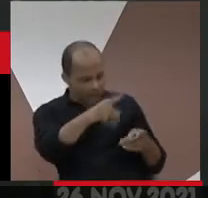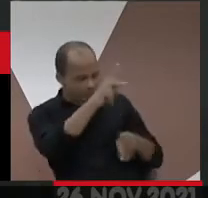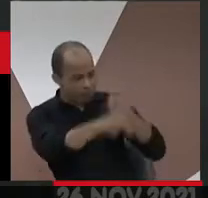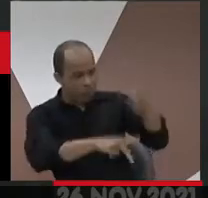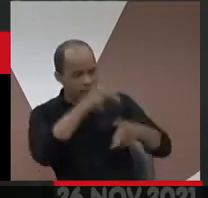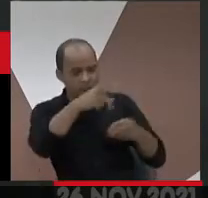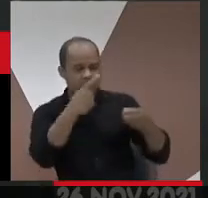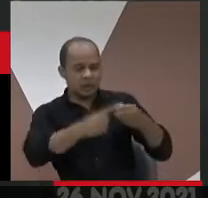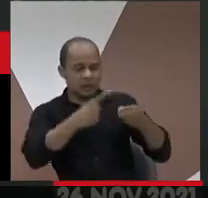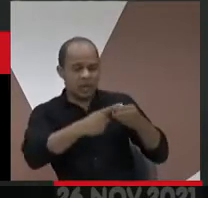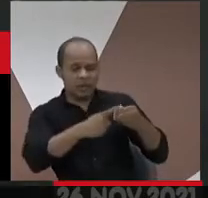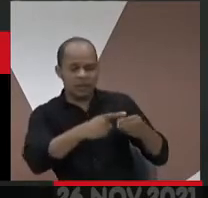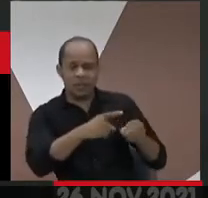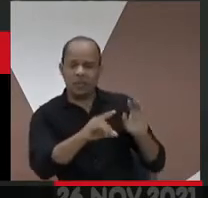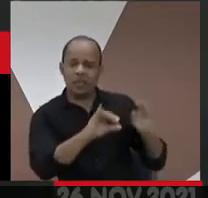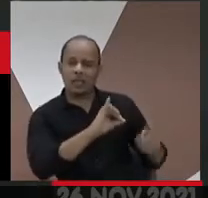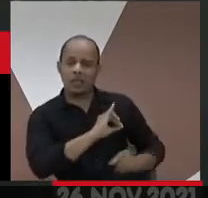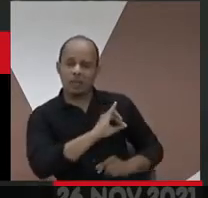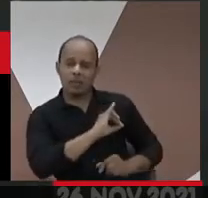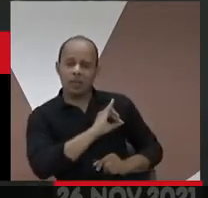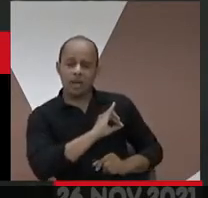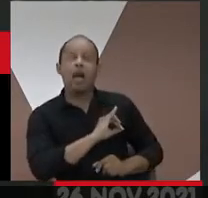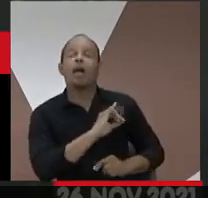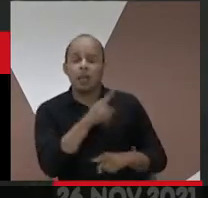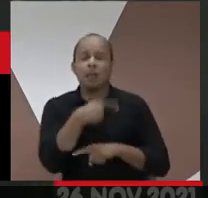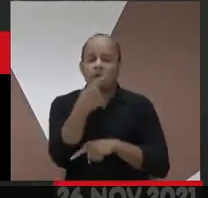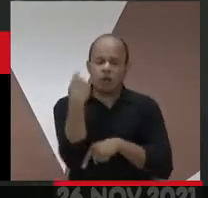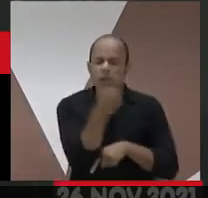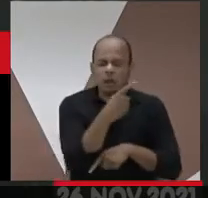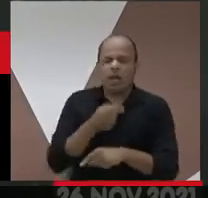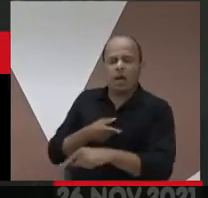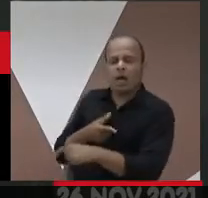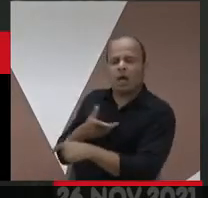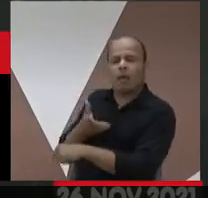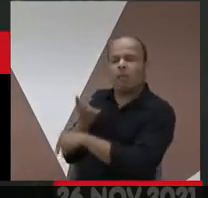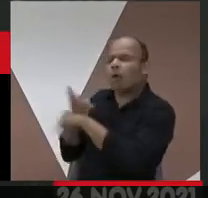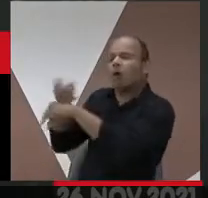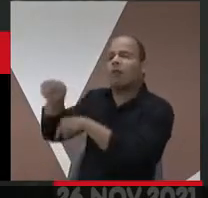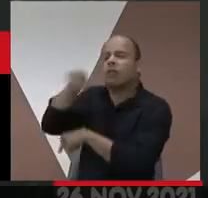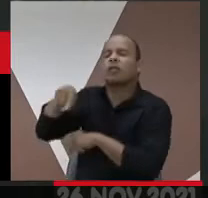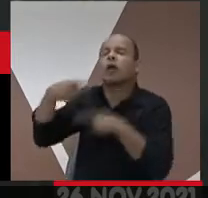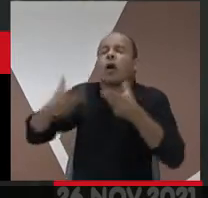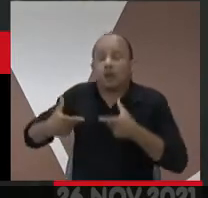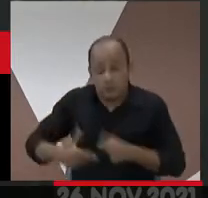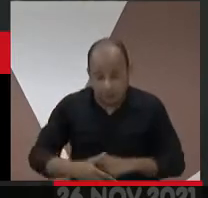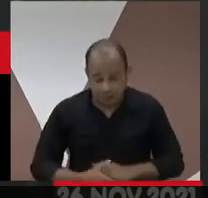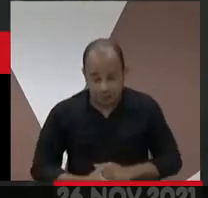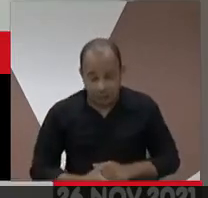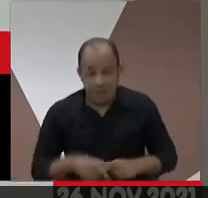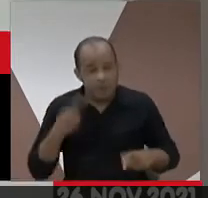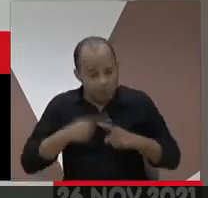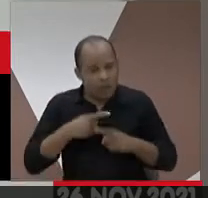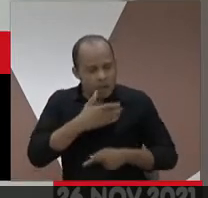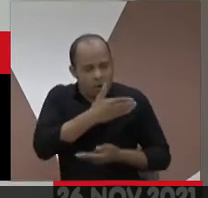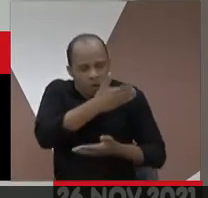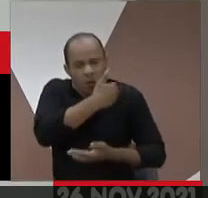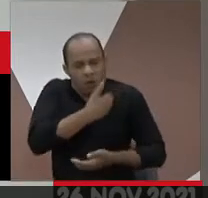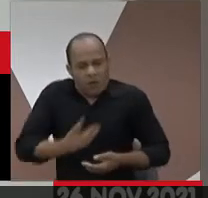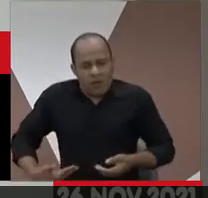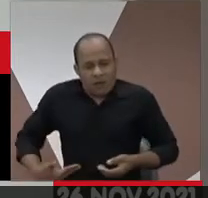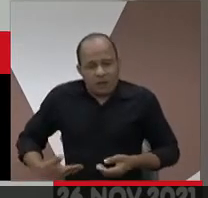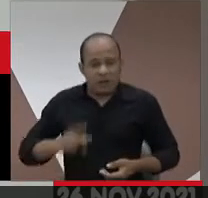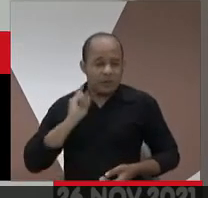eu quero saber aonde nós vamos procurar vocês para cobrar essa gota. Aonde? Porque no governo de Minas Gerais, provavelmente, vocês não vão estar